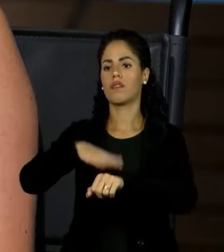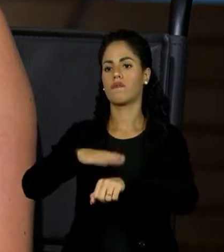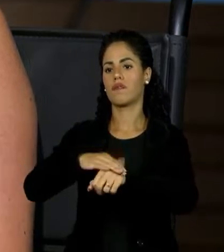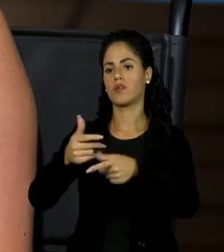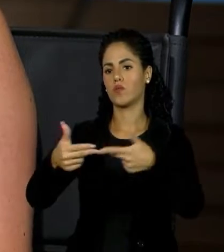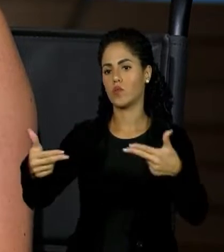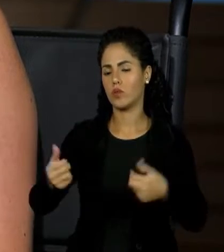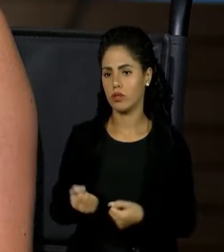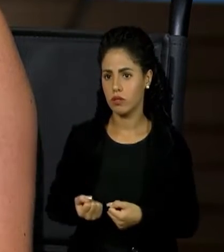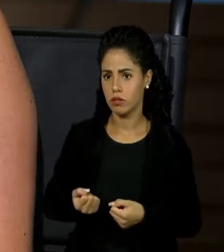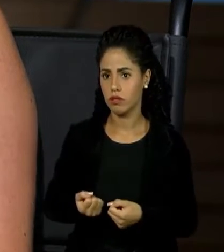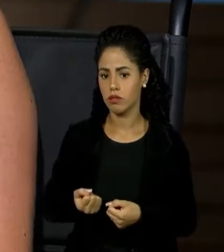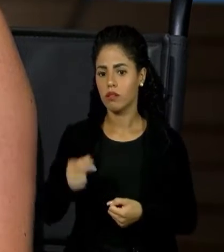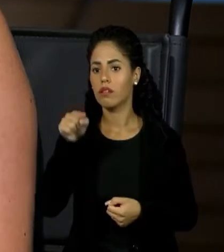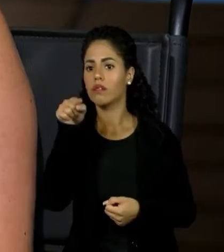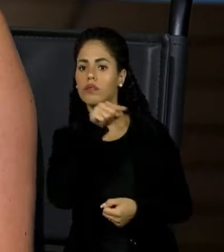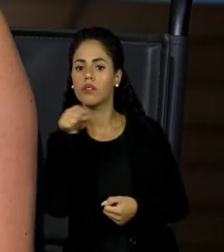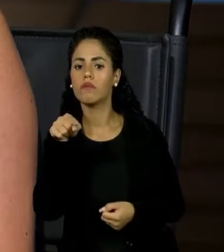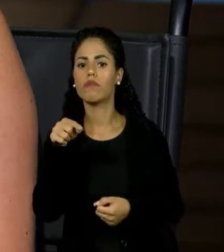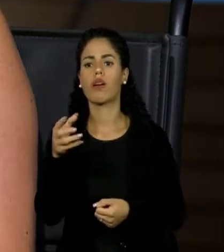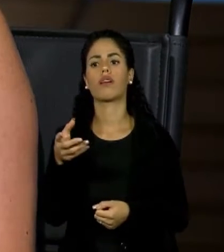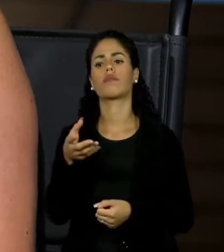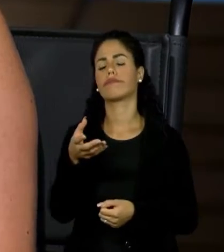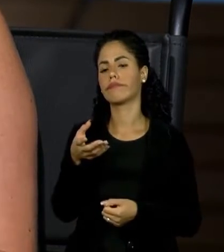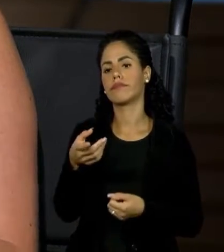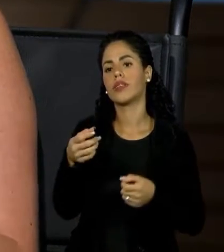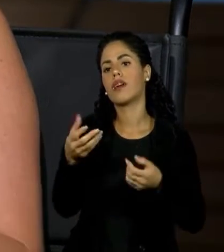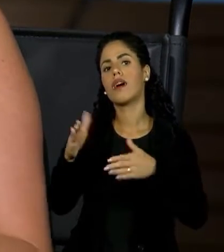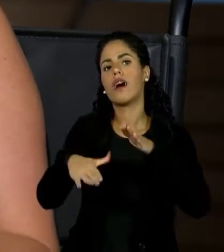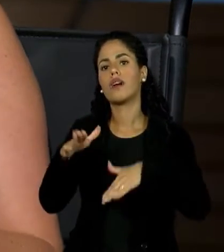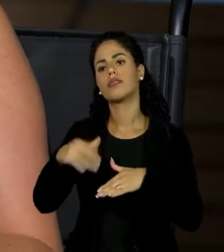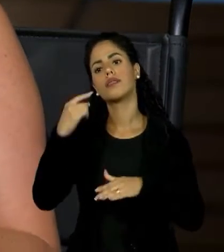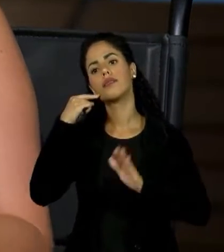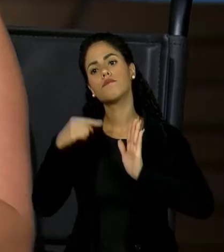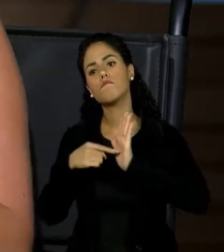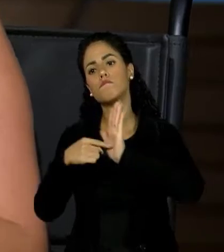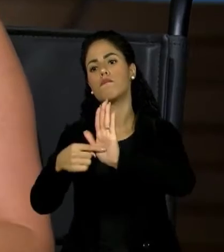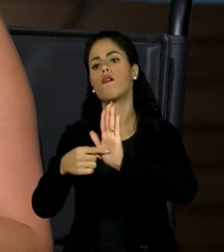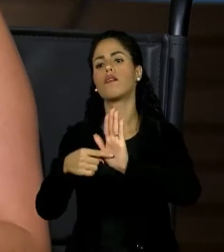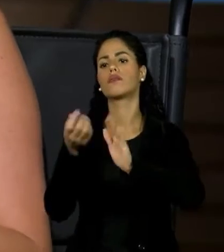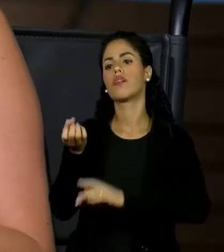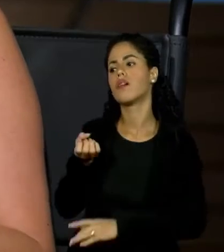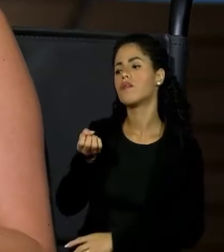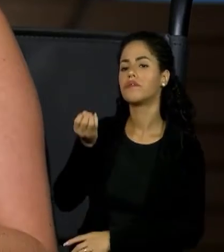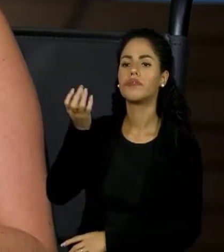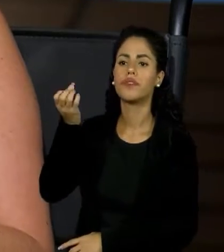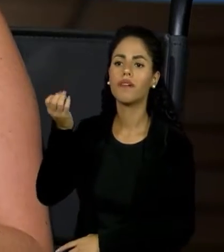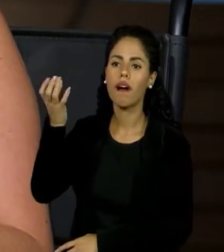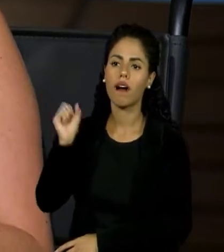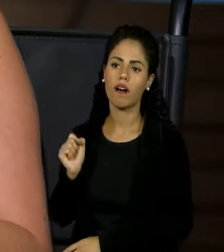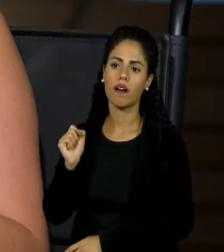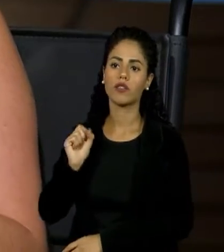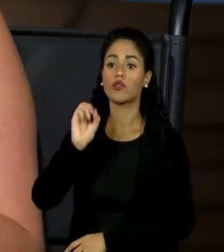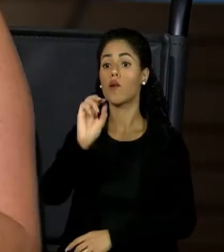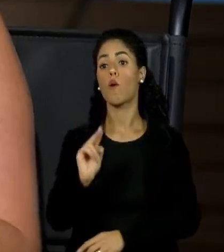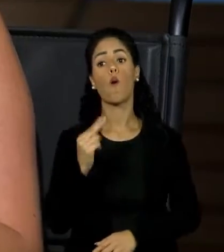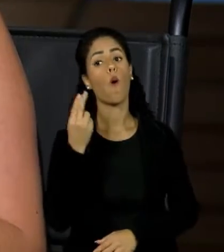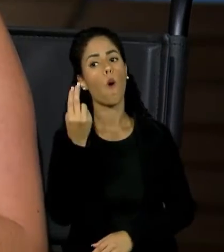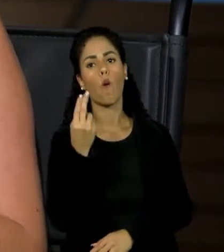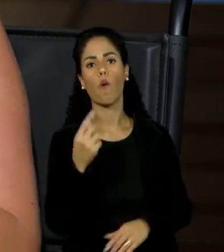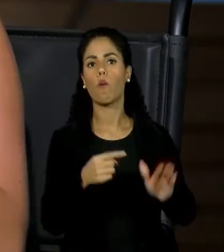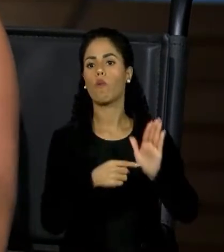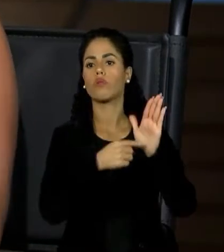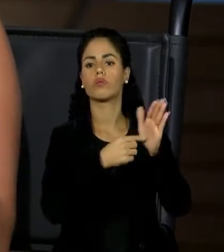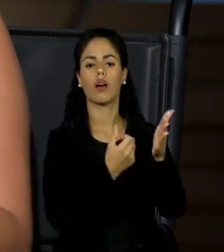né? De talvez ao invés de só mostrar talvez as viagens que ele faz, ou de comprar